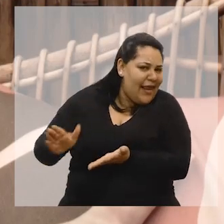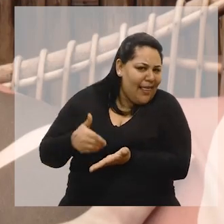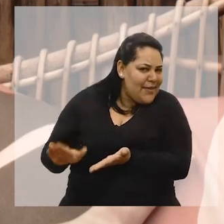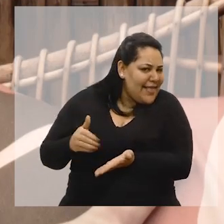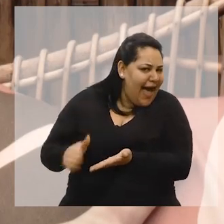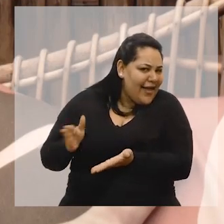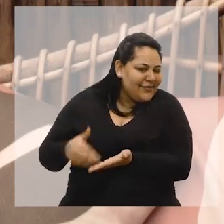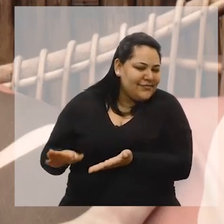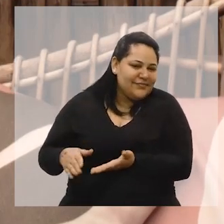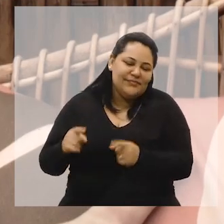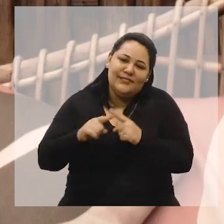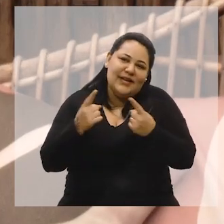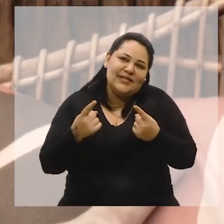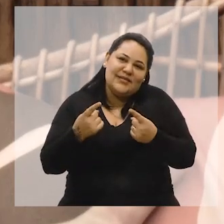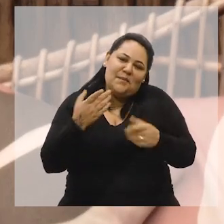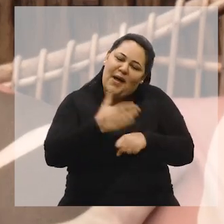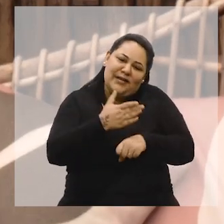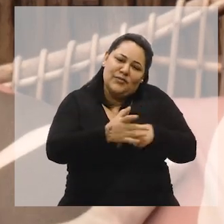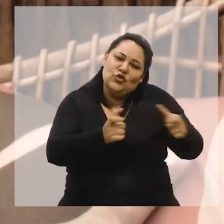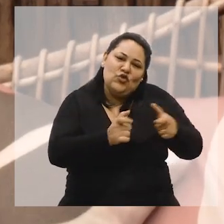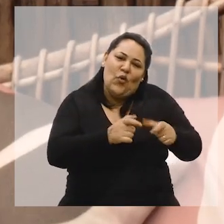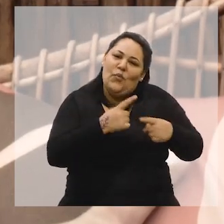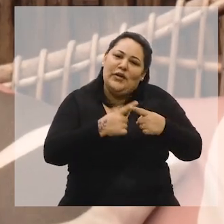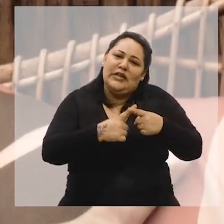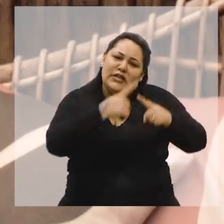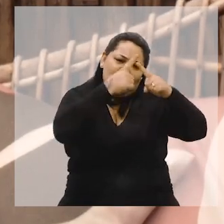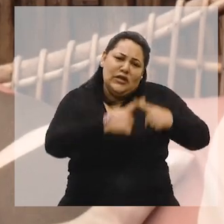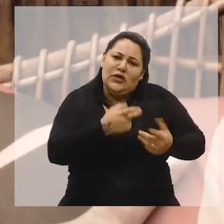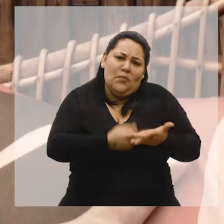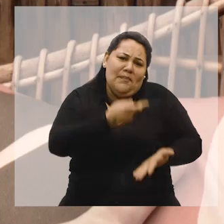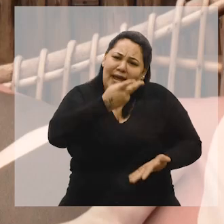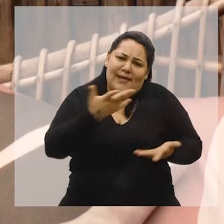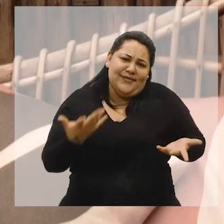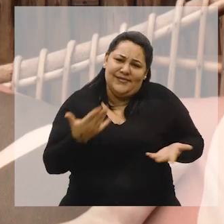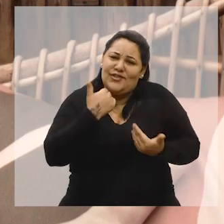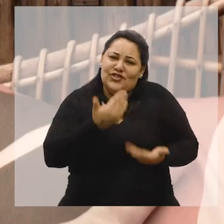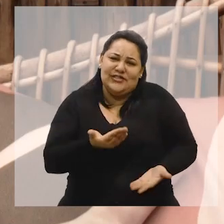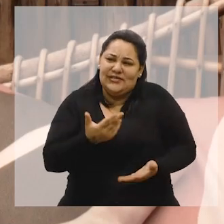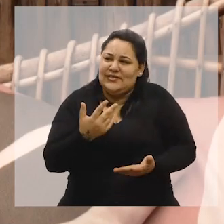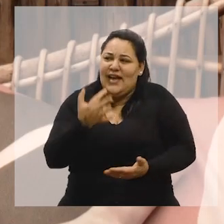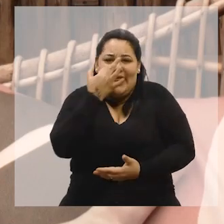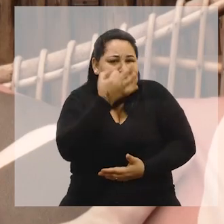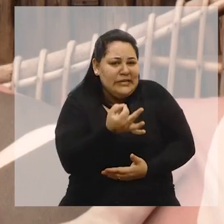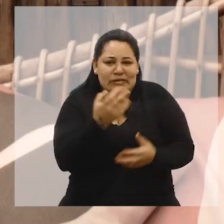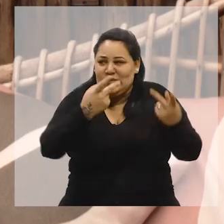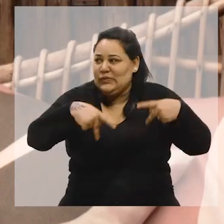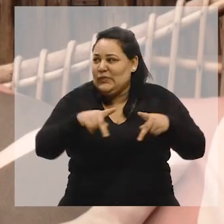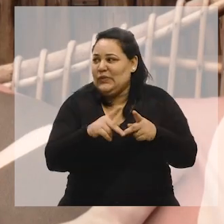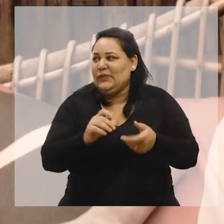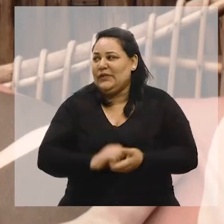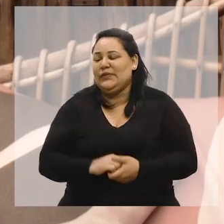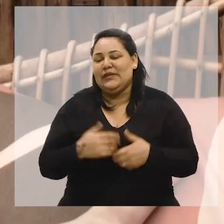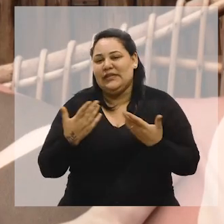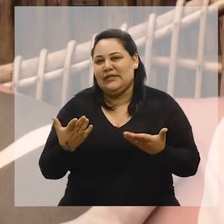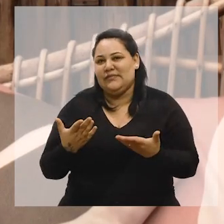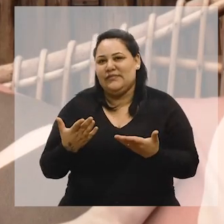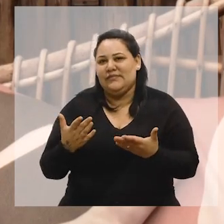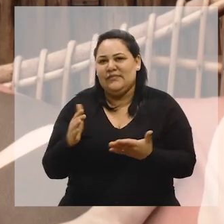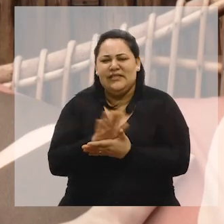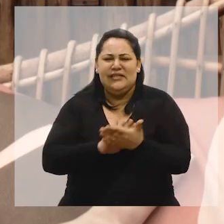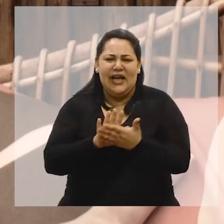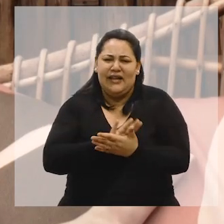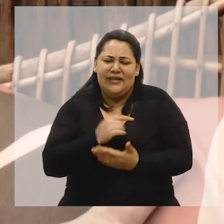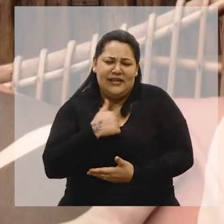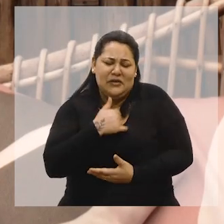parte do jogo, né? Porque tá todo mundo disputando um prêmio, tá todo mundo disputando a atenção do público. Então, assim, não é nada que me magoou,